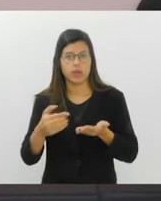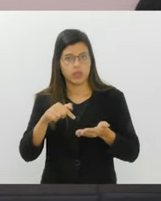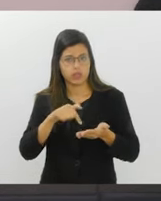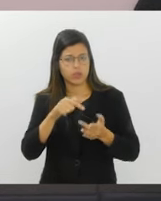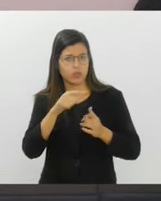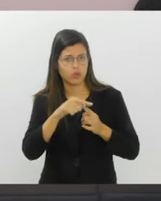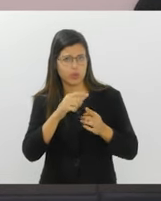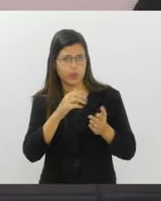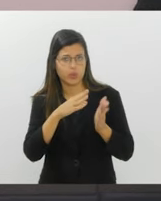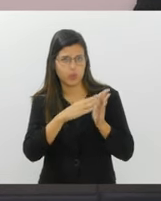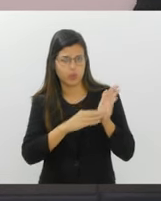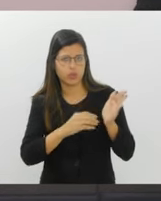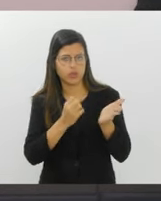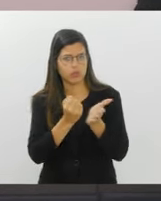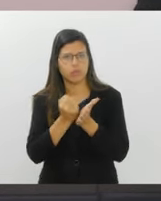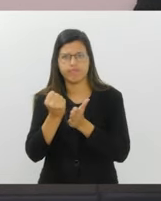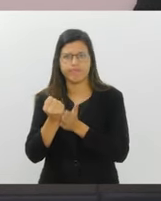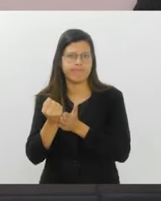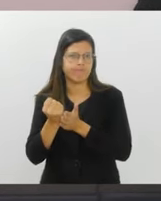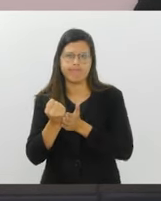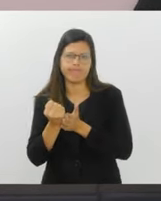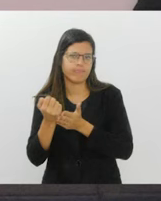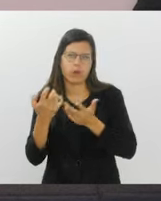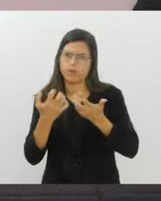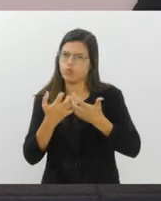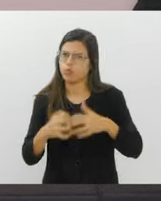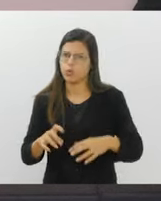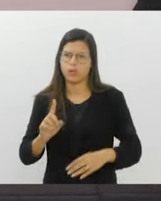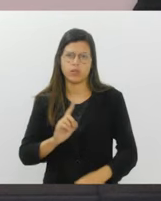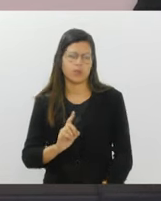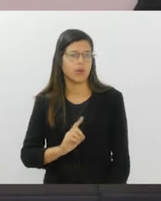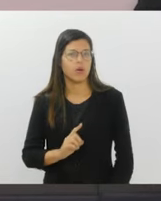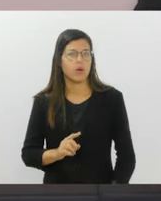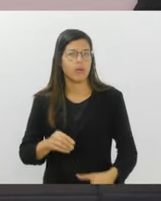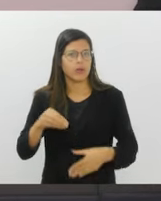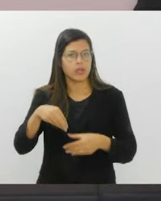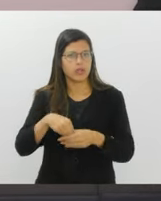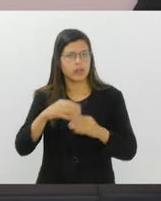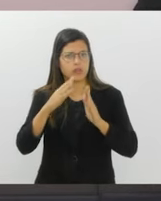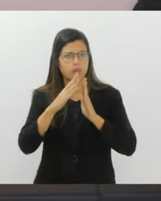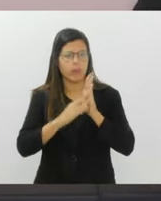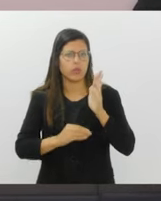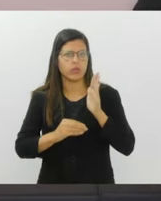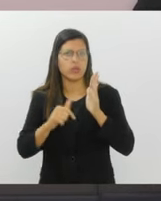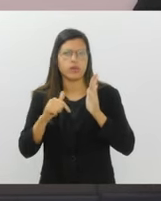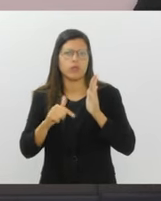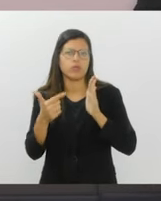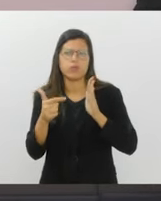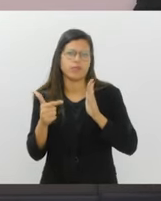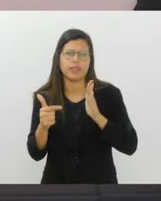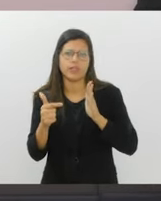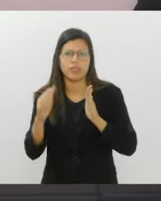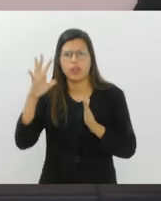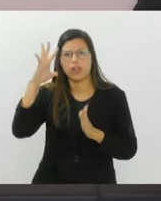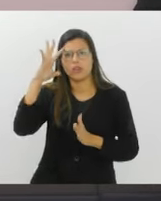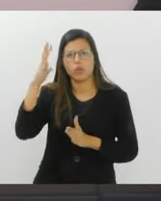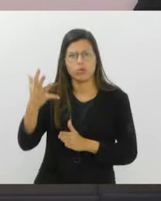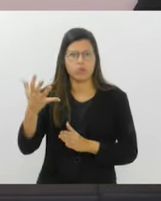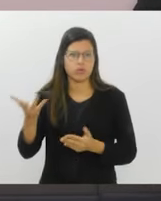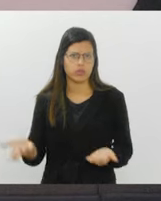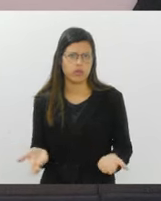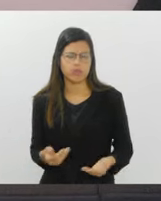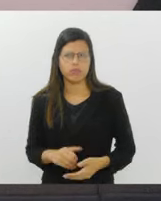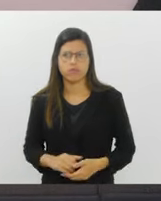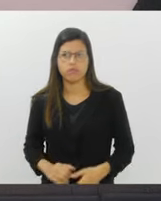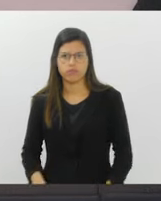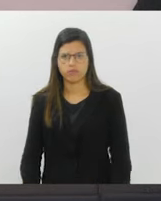concessão não serve mais, e dentro dessa modelagem que está lá, não vai ter saída. Então, no meu entendimento,